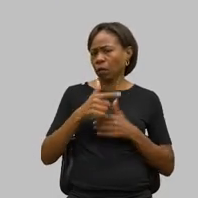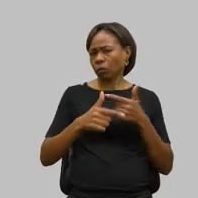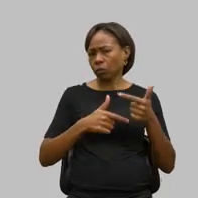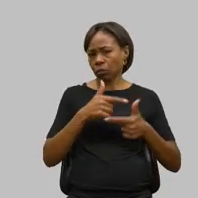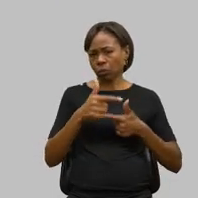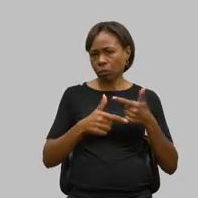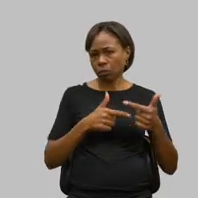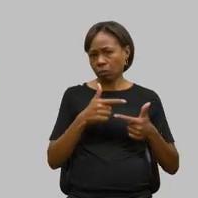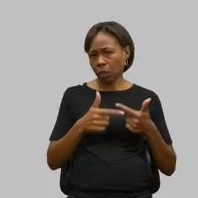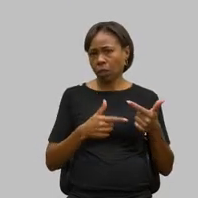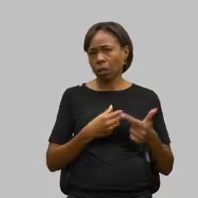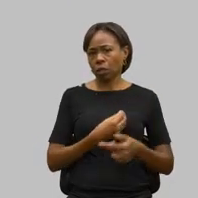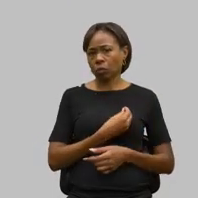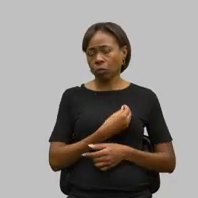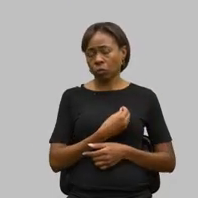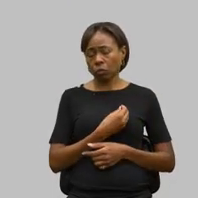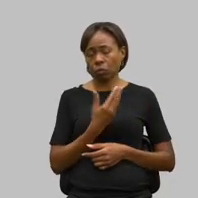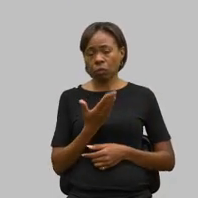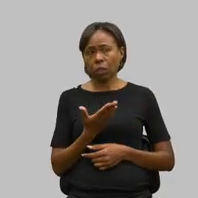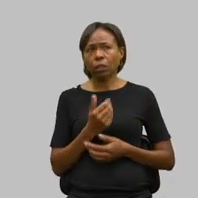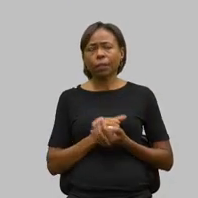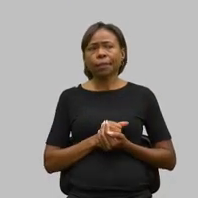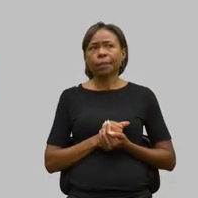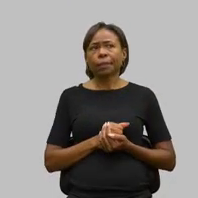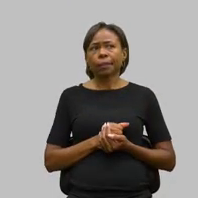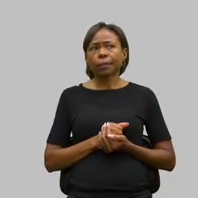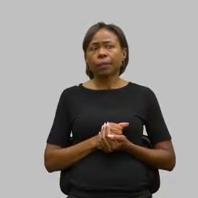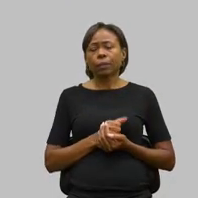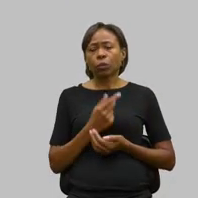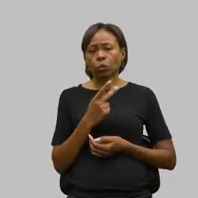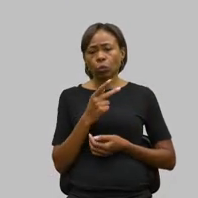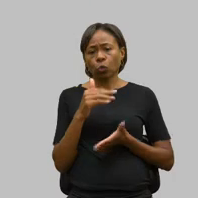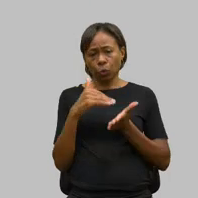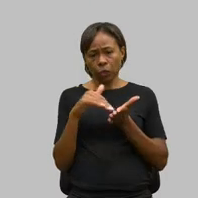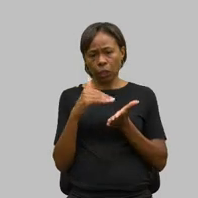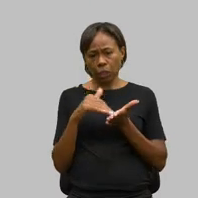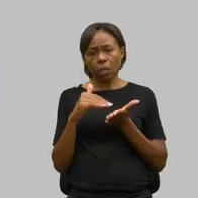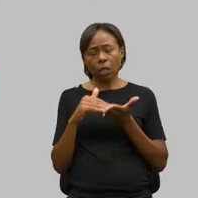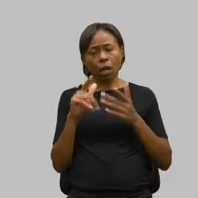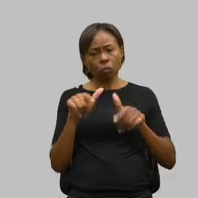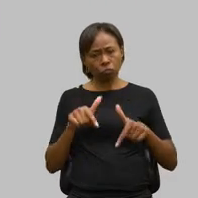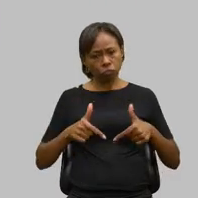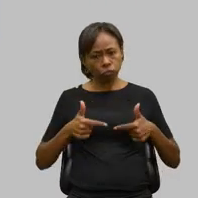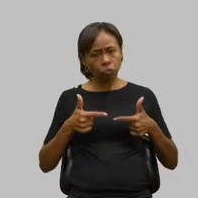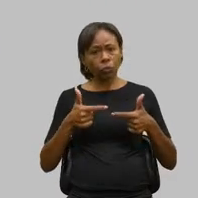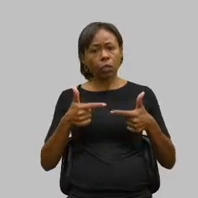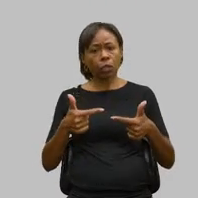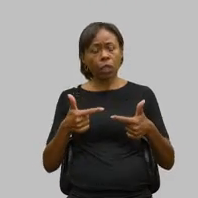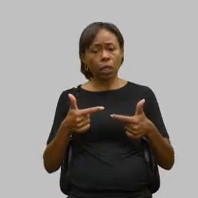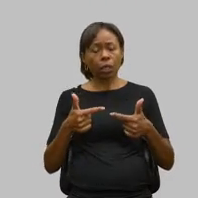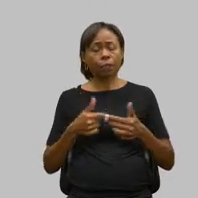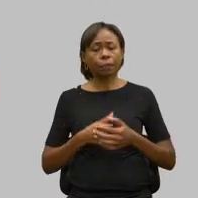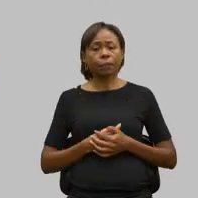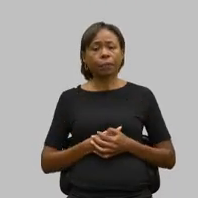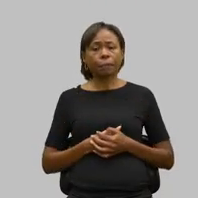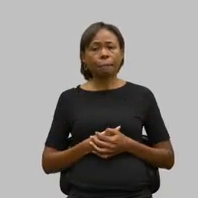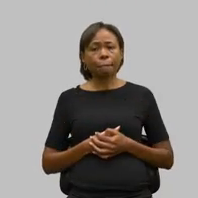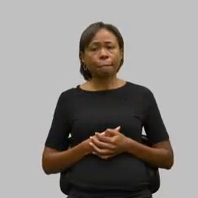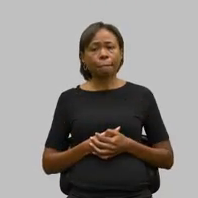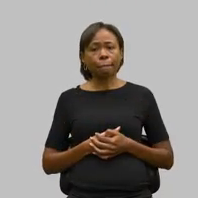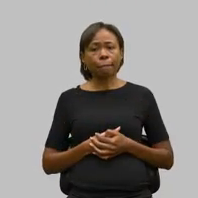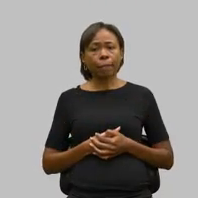um pouco mais sobre o desprendimento que o secretário tem pelo fato de estar à frente dessa pasta. é